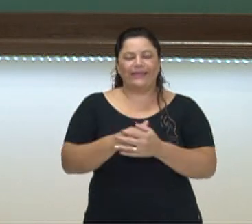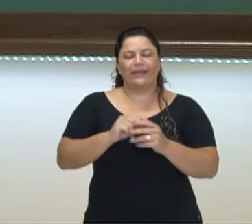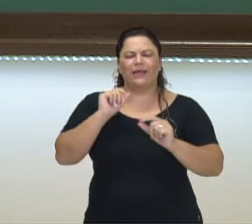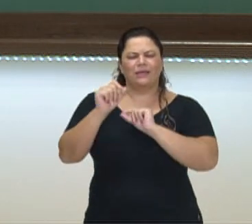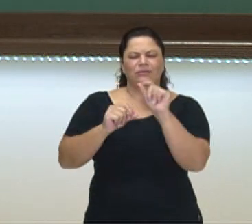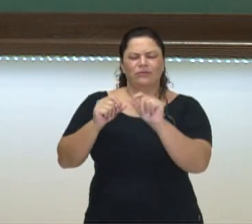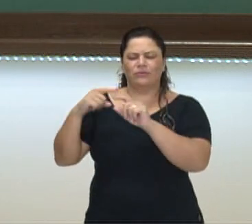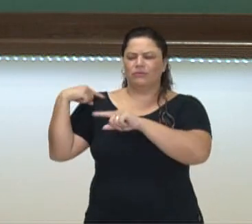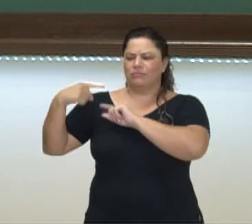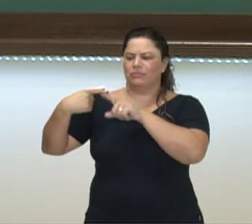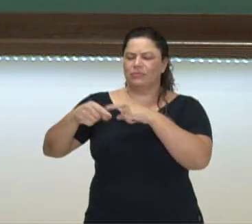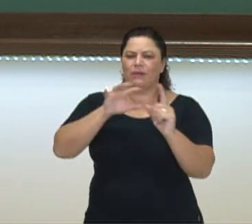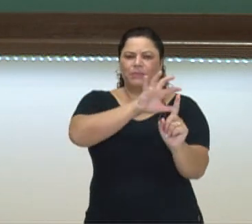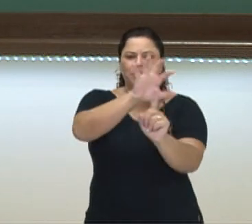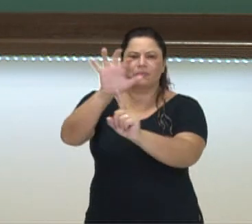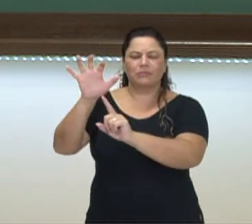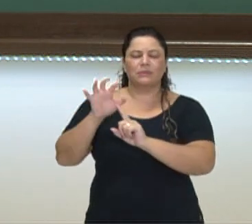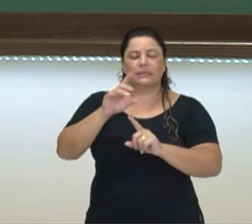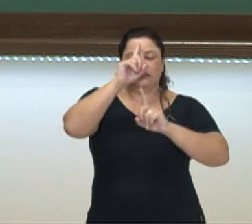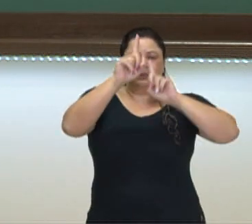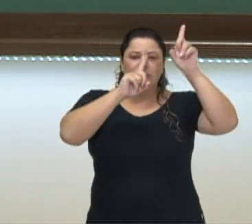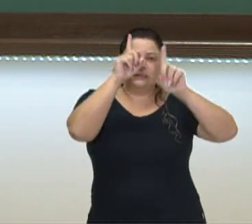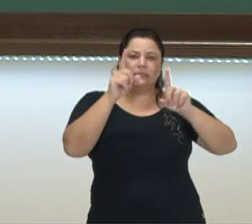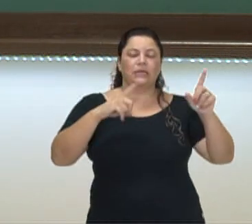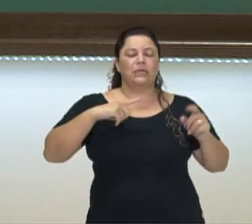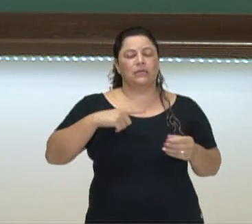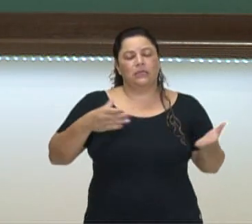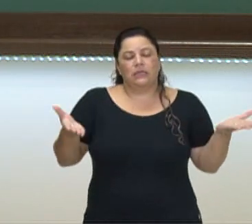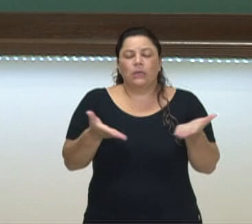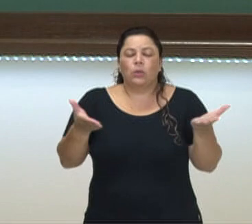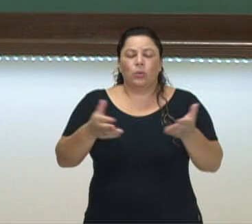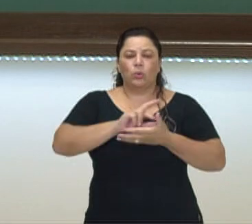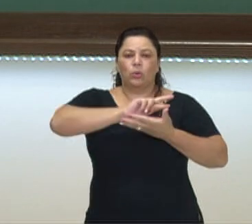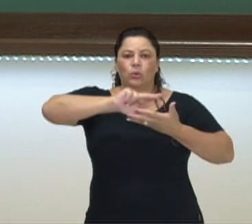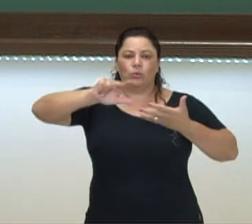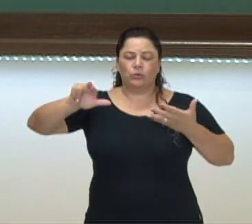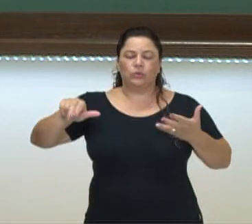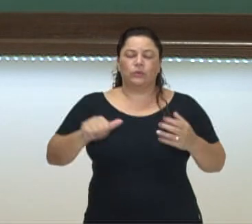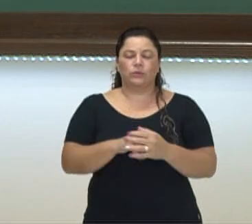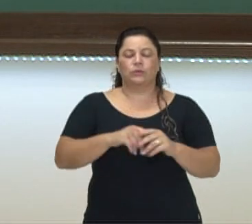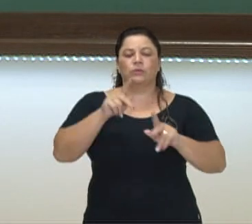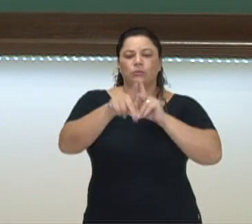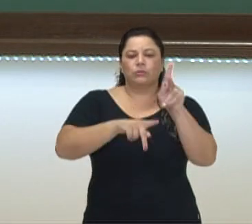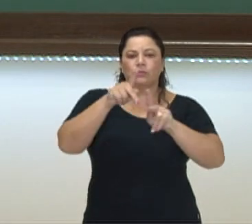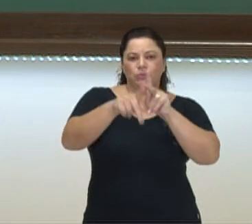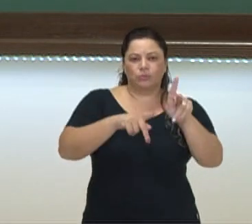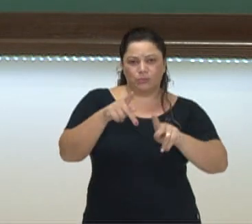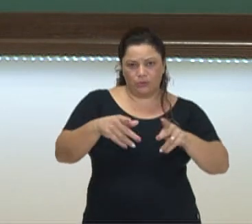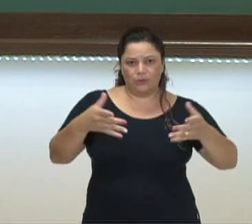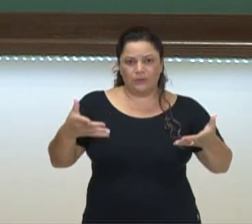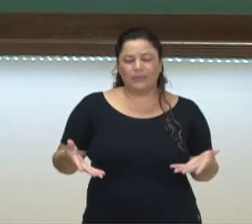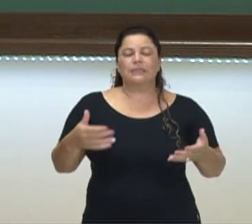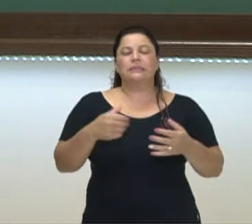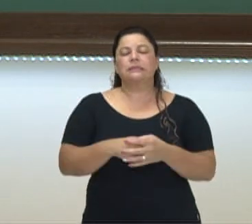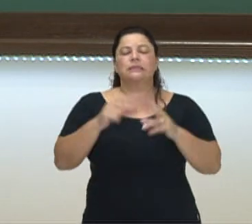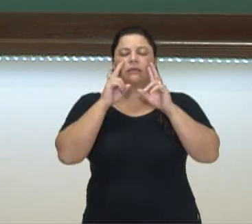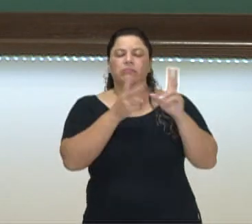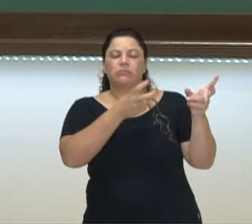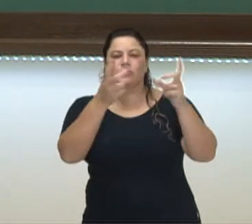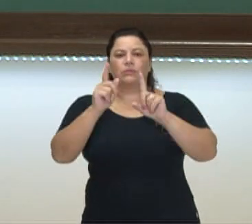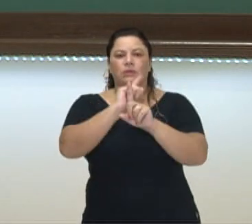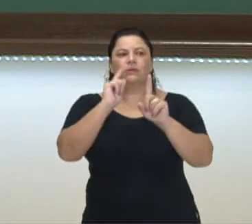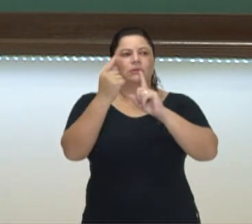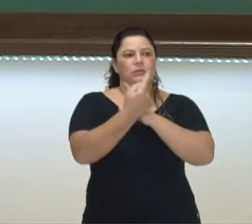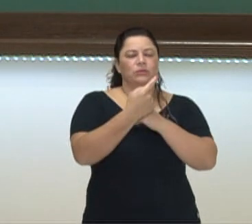são fatores que influenciam nessa ideia que a gente tem hoje de diversidade da população com o olhar da